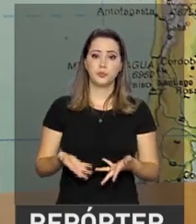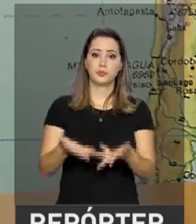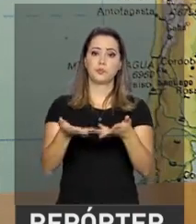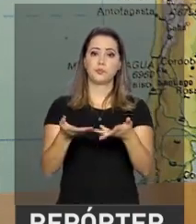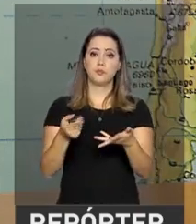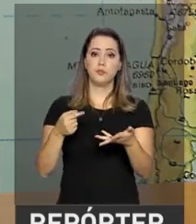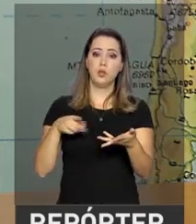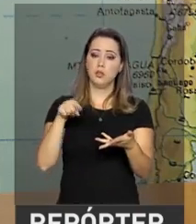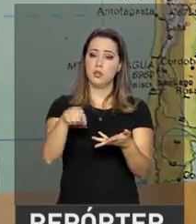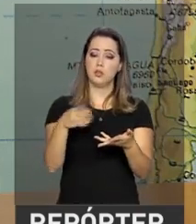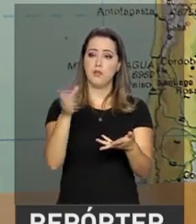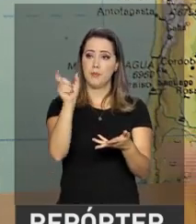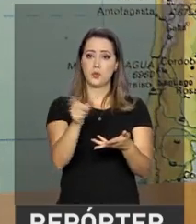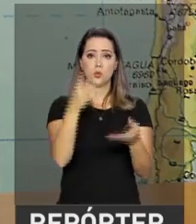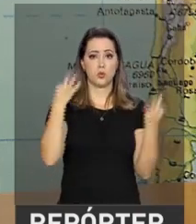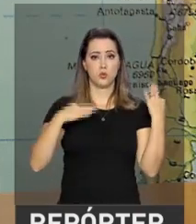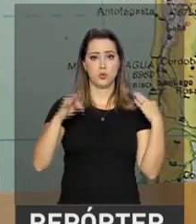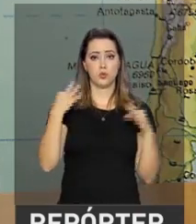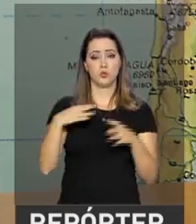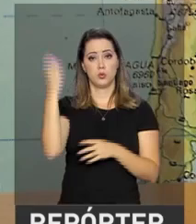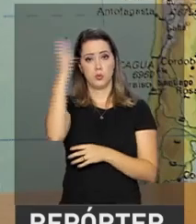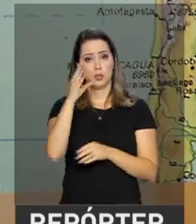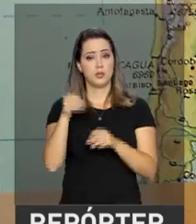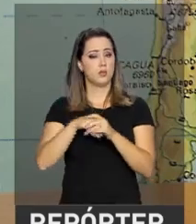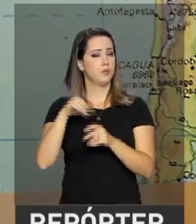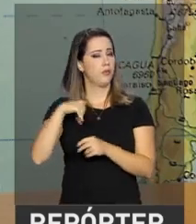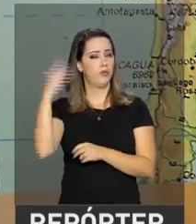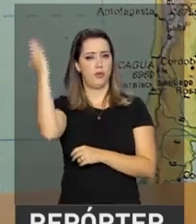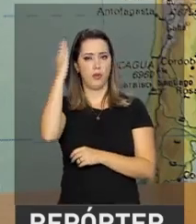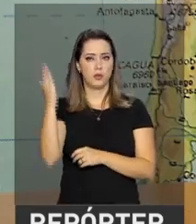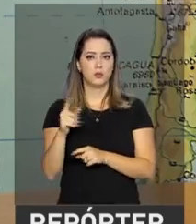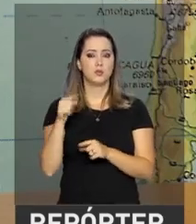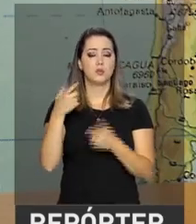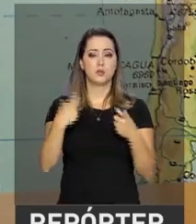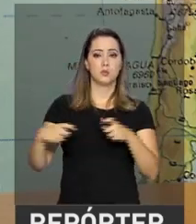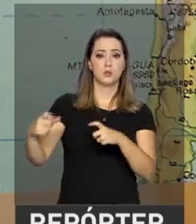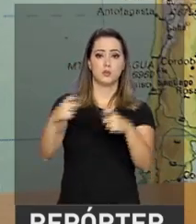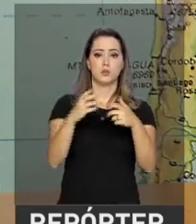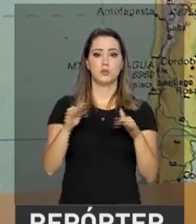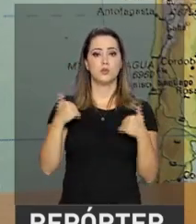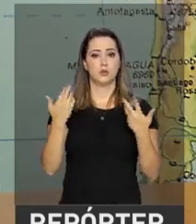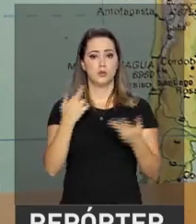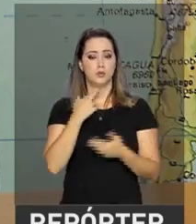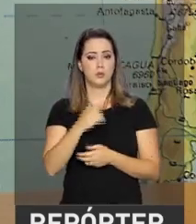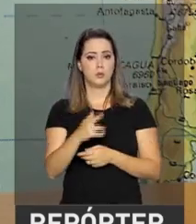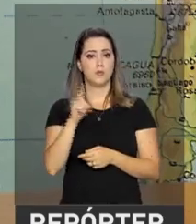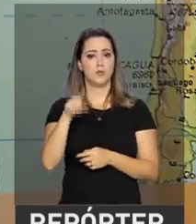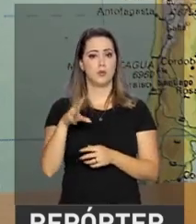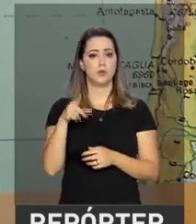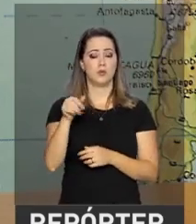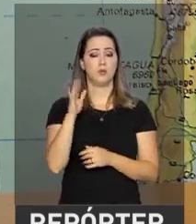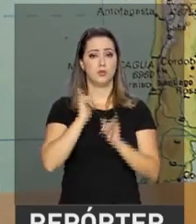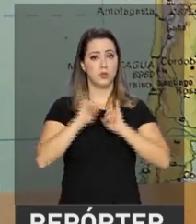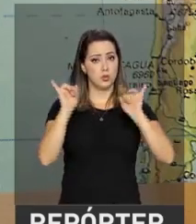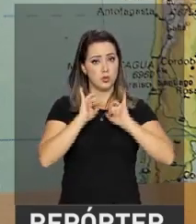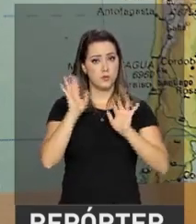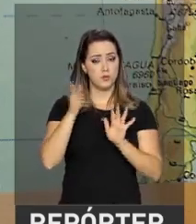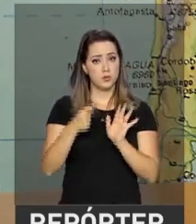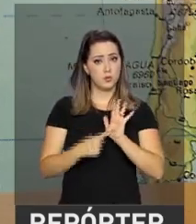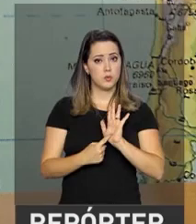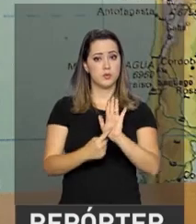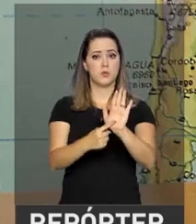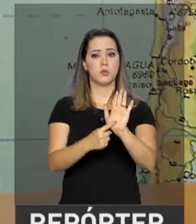trazer turistas do Brasil e dos outros países do mundo para esses destinos. E o resultado é tudo aquilo que a gente está falando e que está mostrando